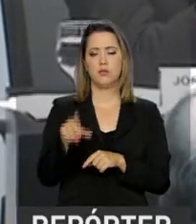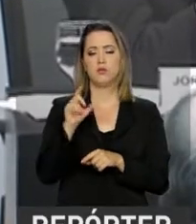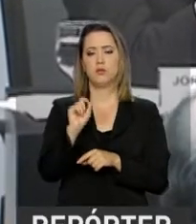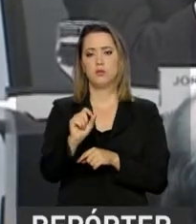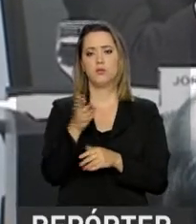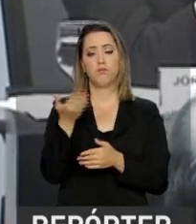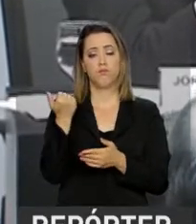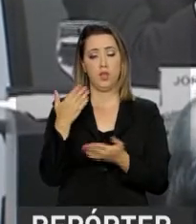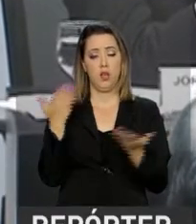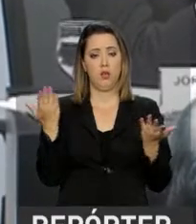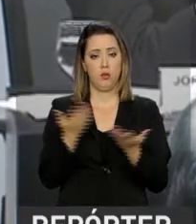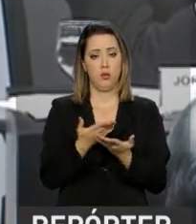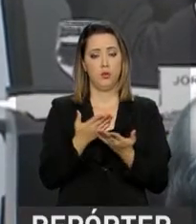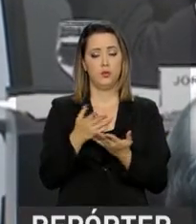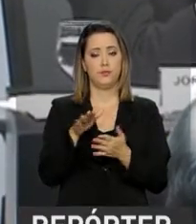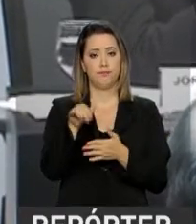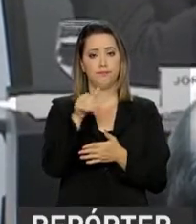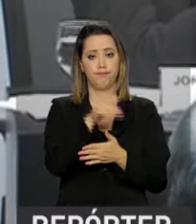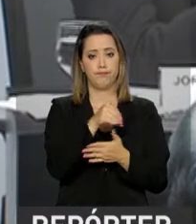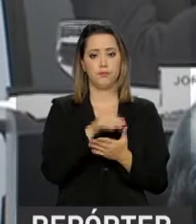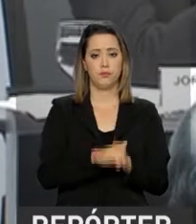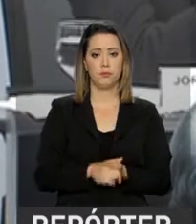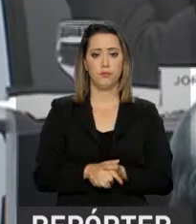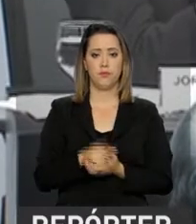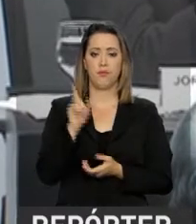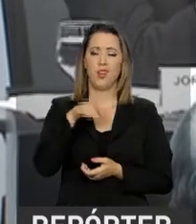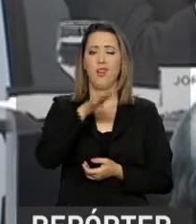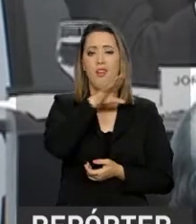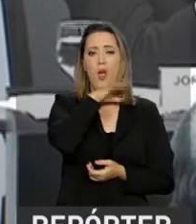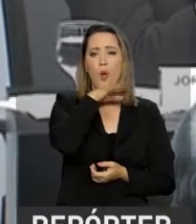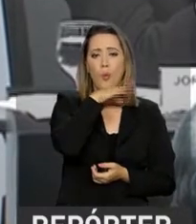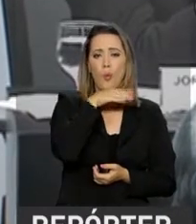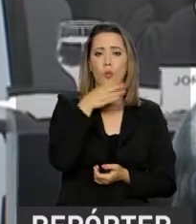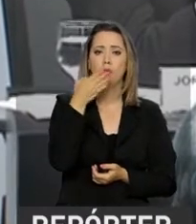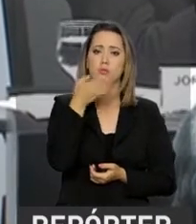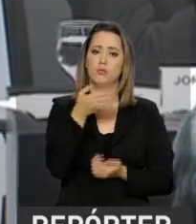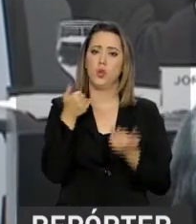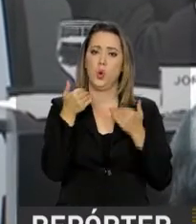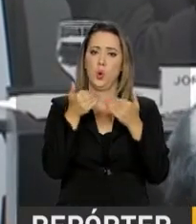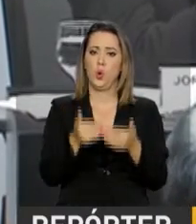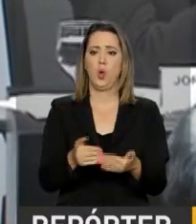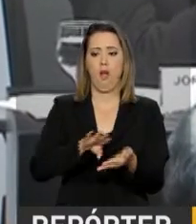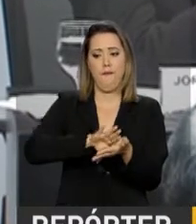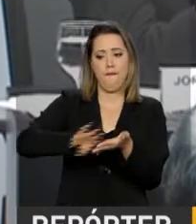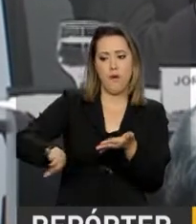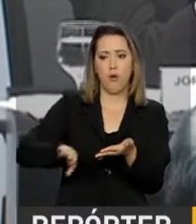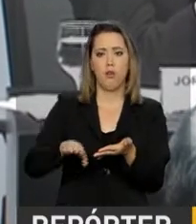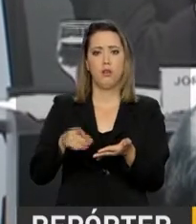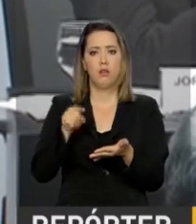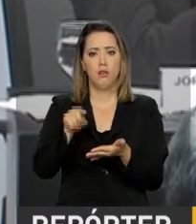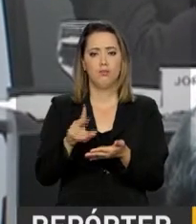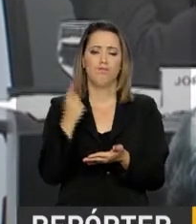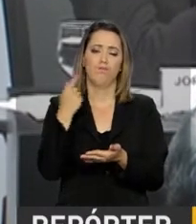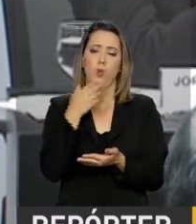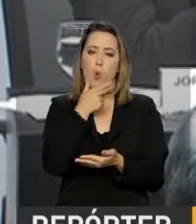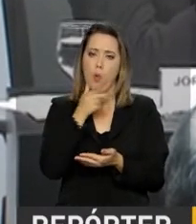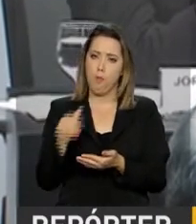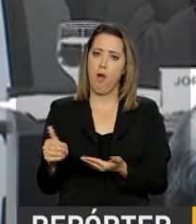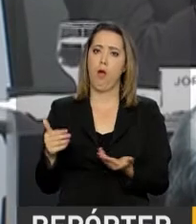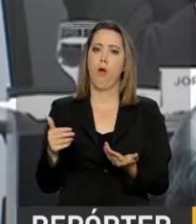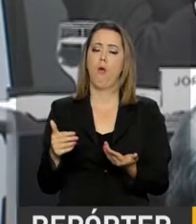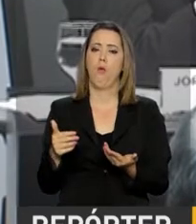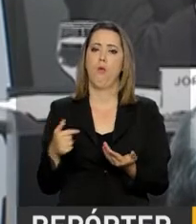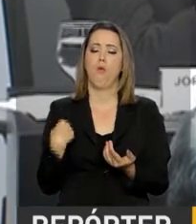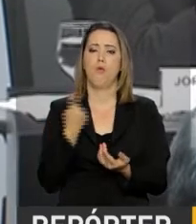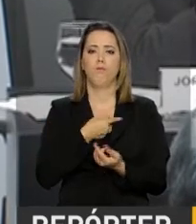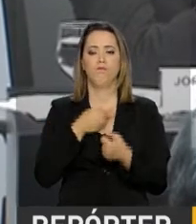Constituinte recém-convocada. É ruim ter que colocar fora da porta um irmão. O